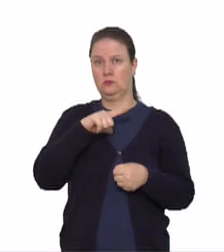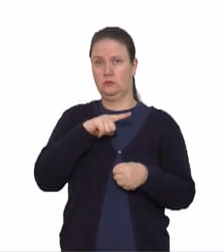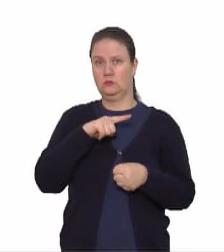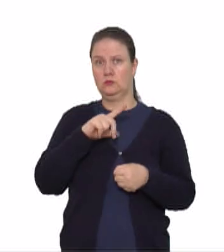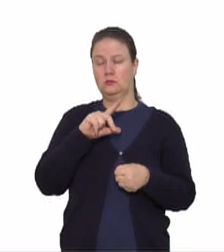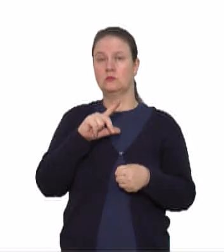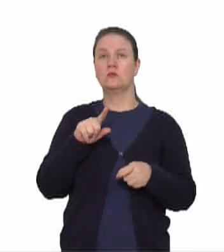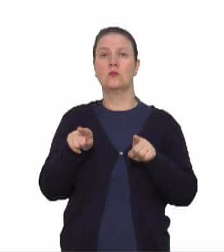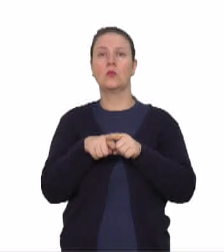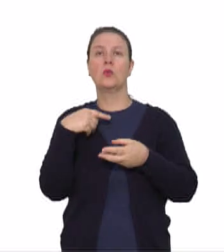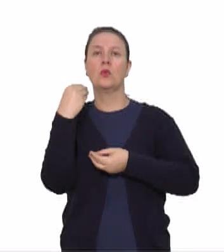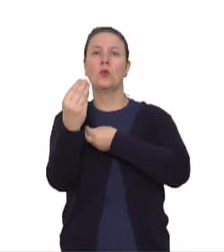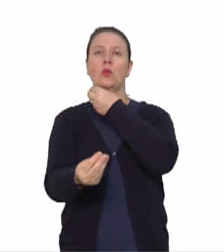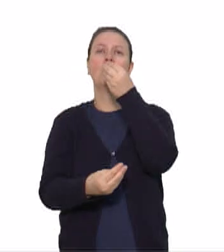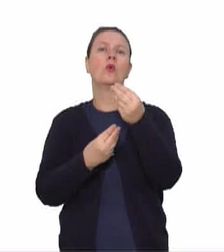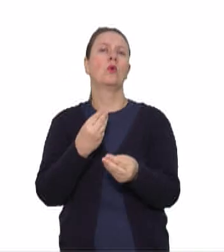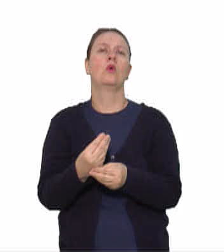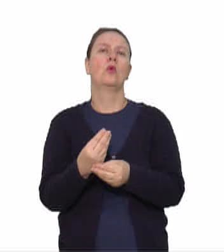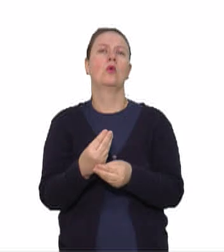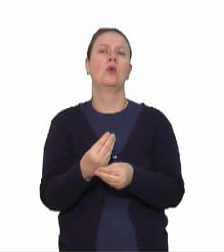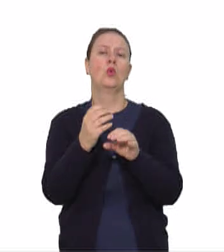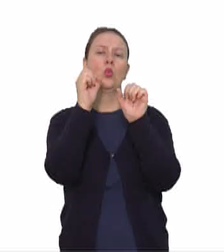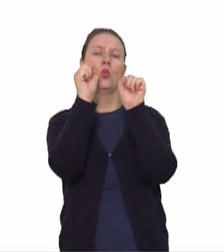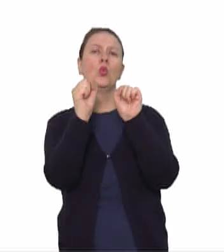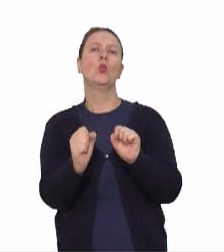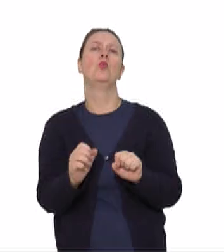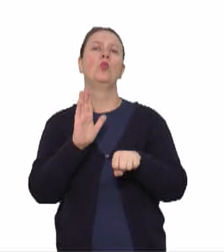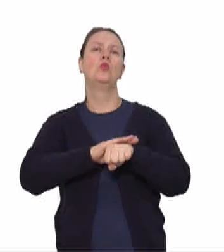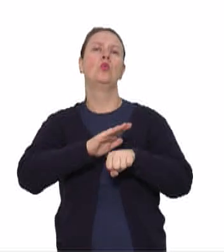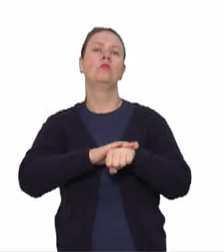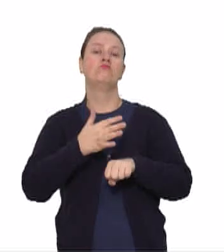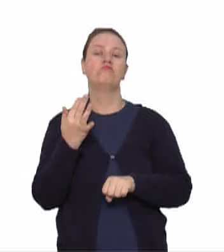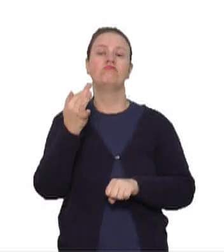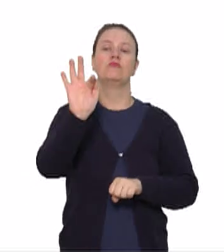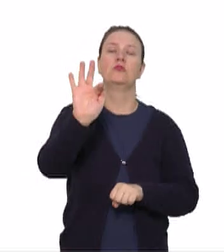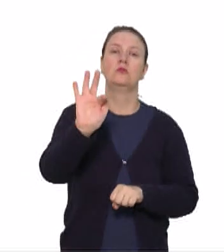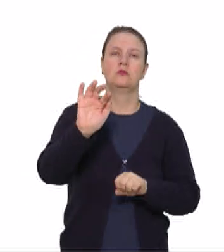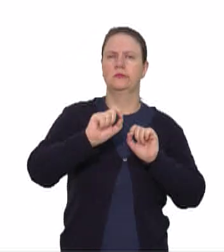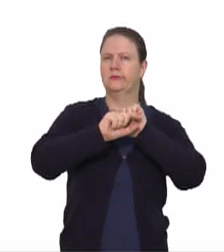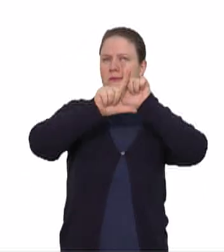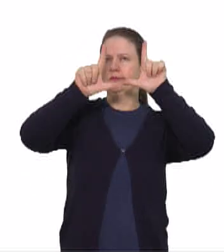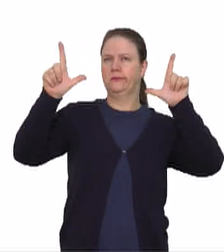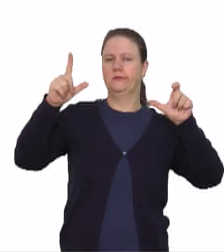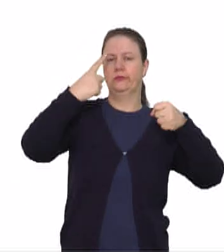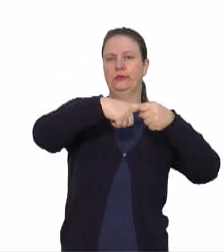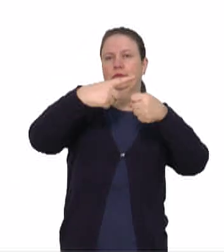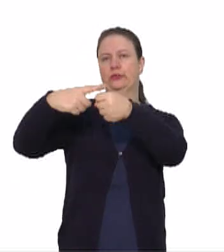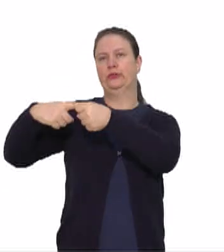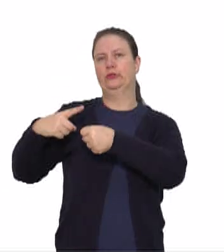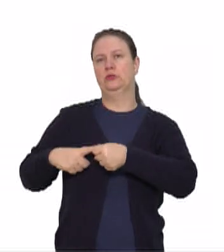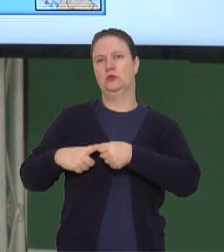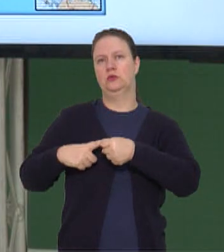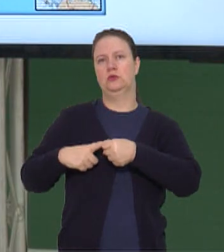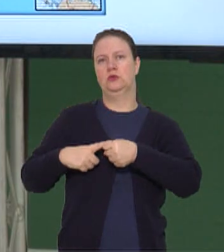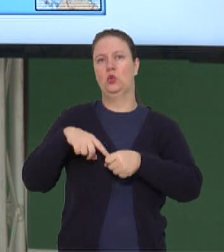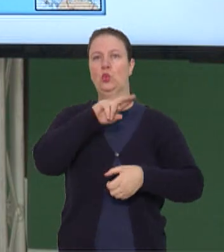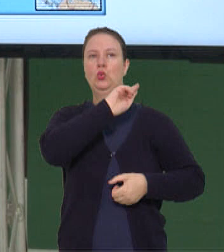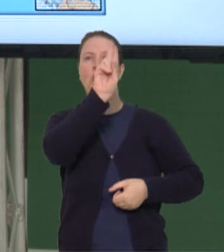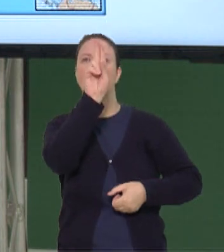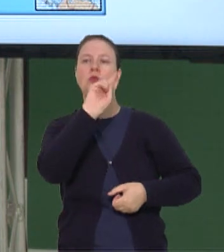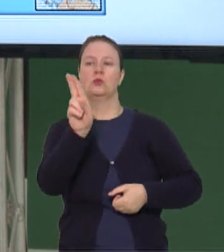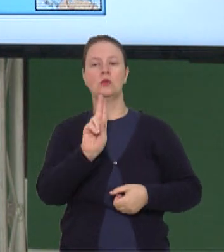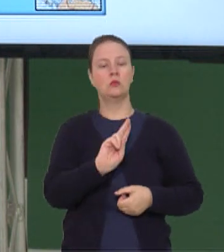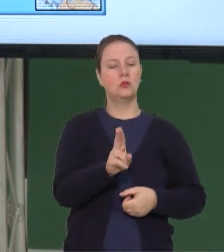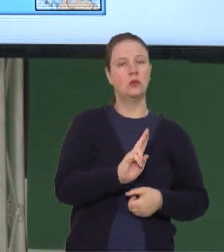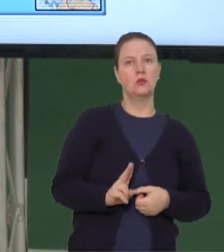o Haiti, como ele vai ser de domínio francês, é claro que todas as cidades vão ter nomes franceses